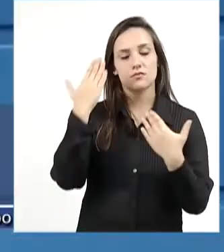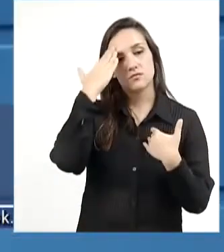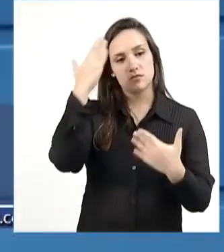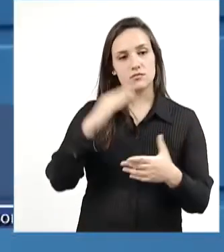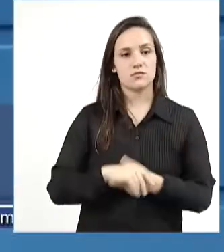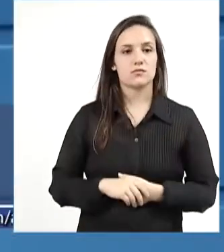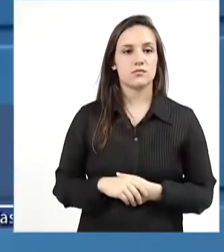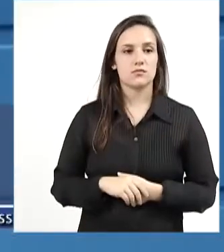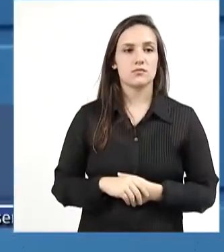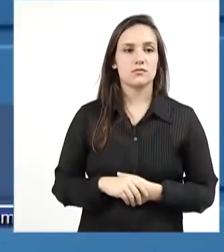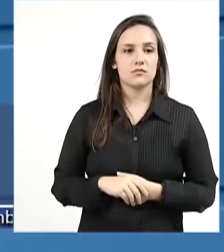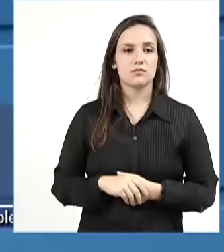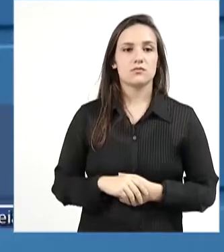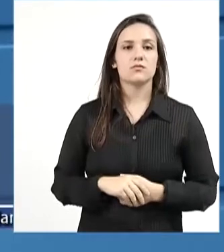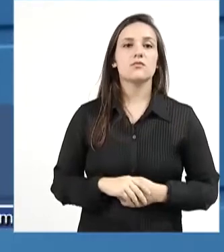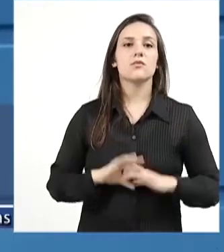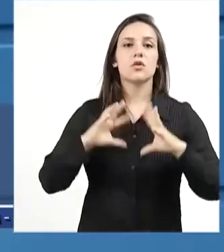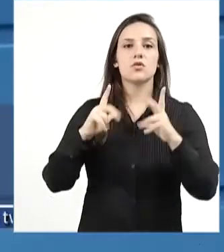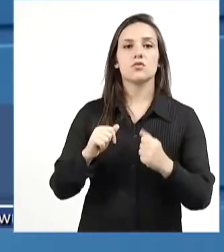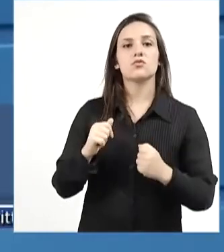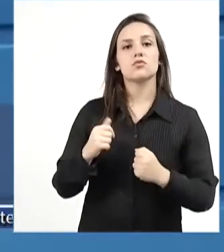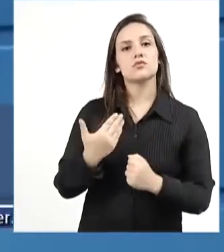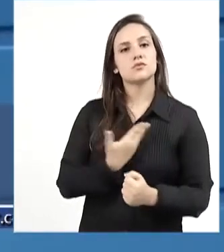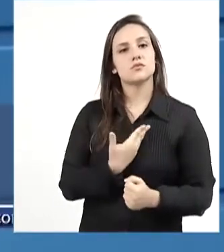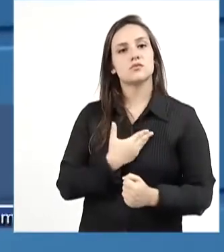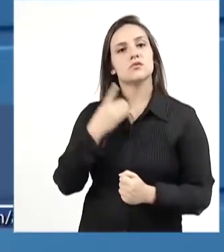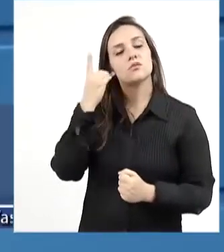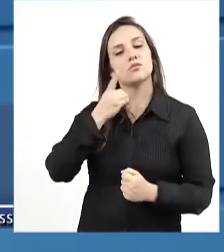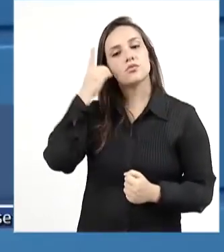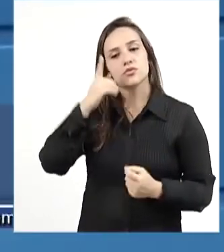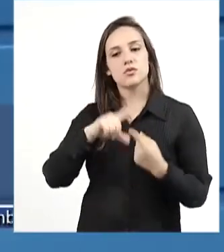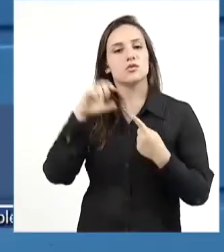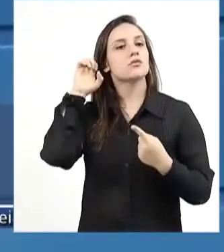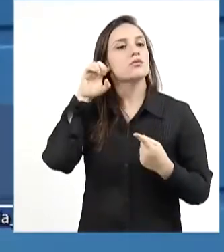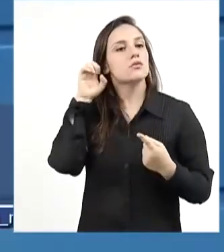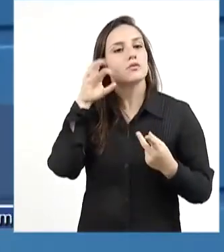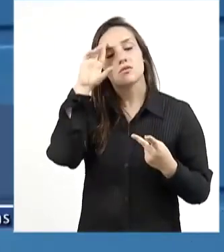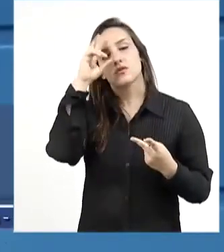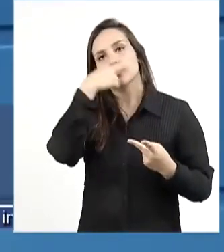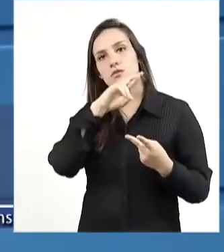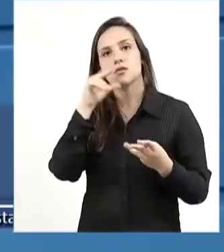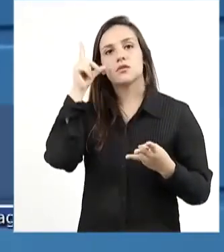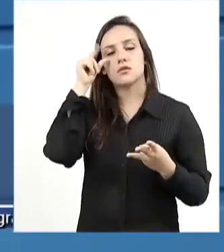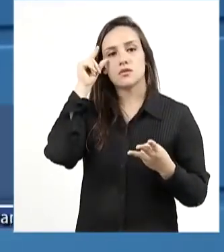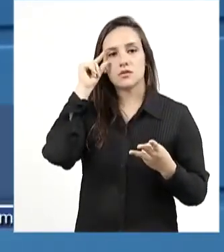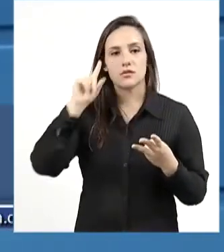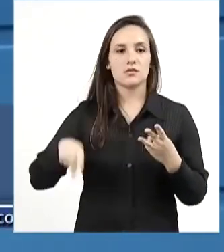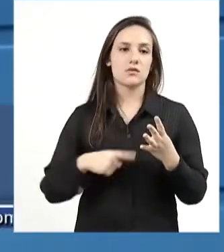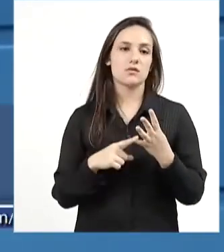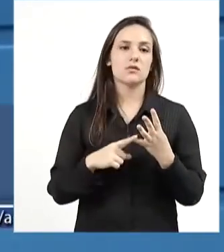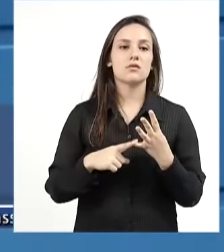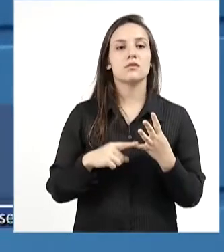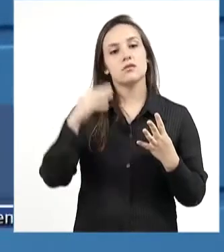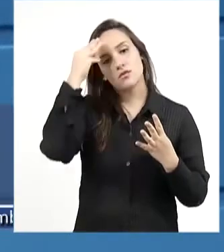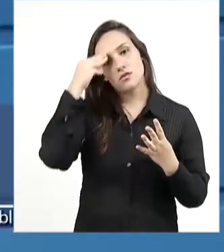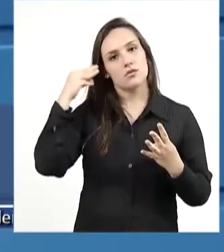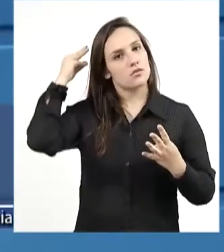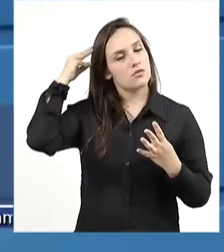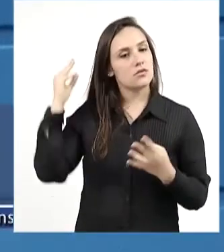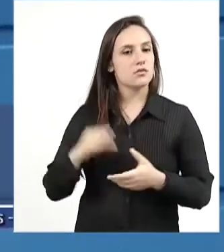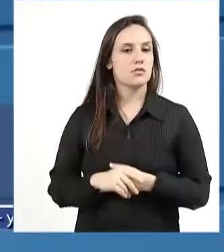a complacência dos nobres pares, deputado Eduardo Rocha, deputado professor Rinaldo, deputado Gerson Claro e deputado Evandro